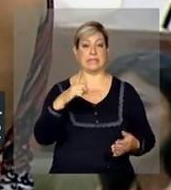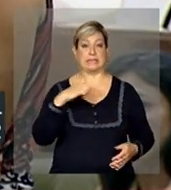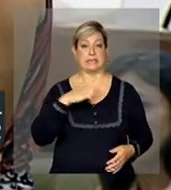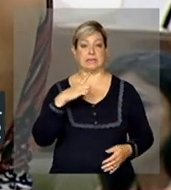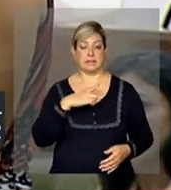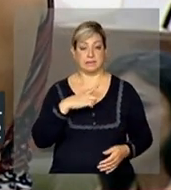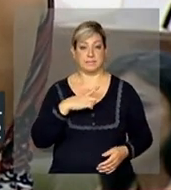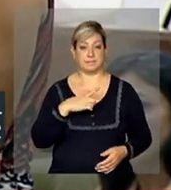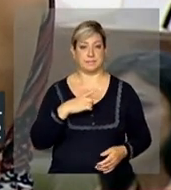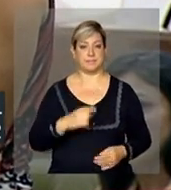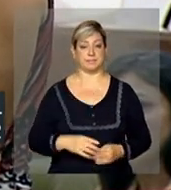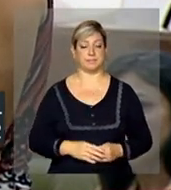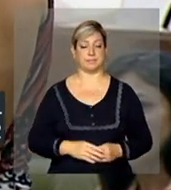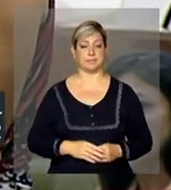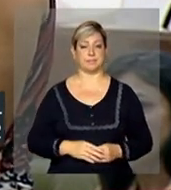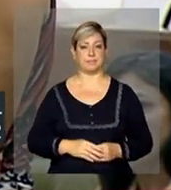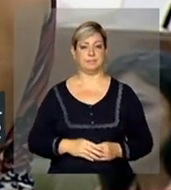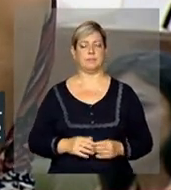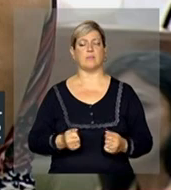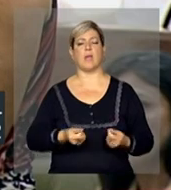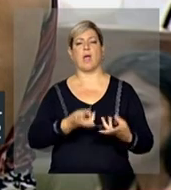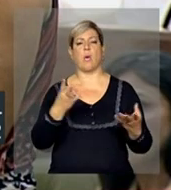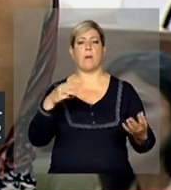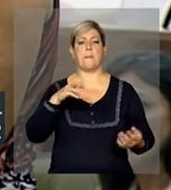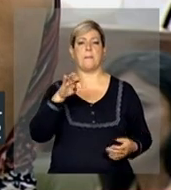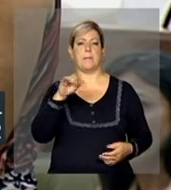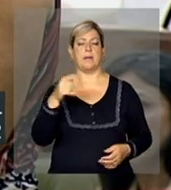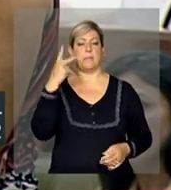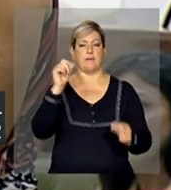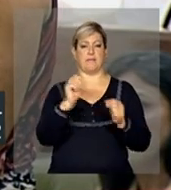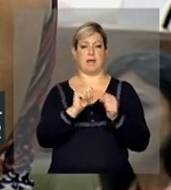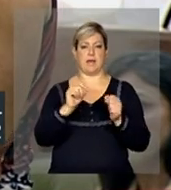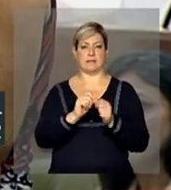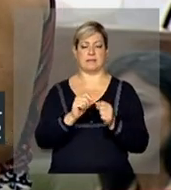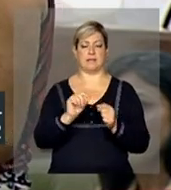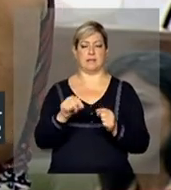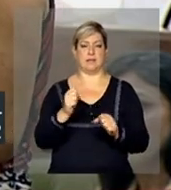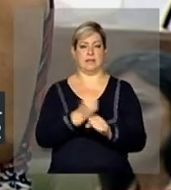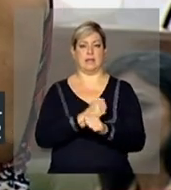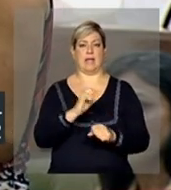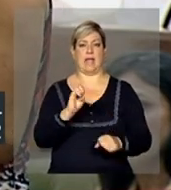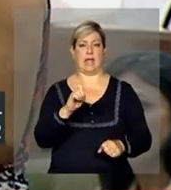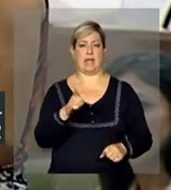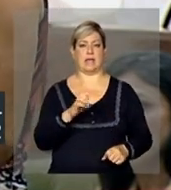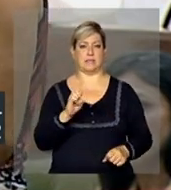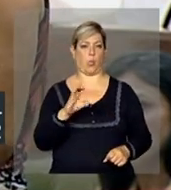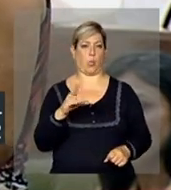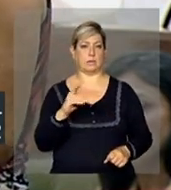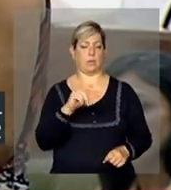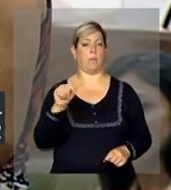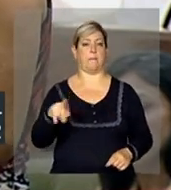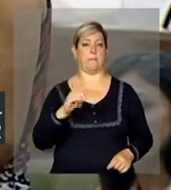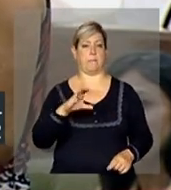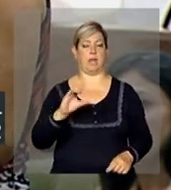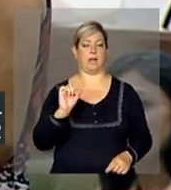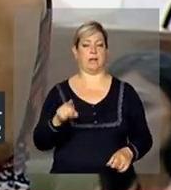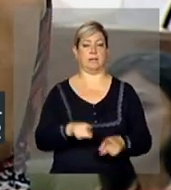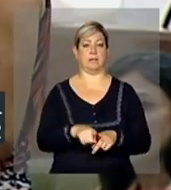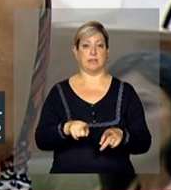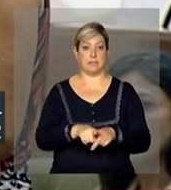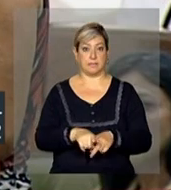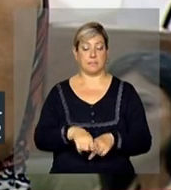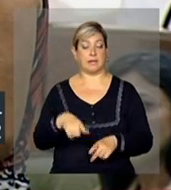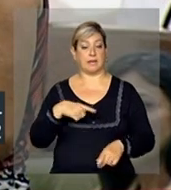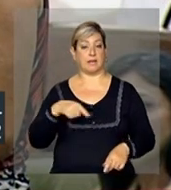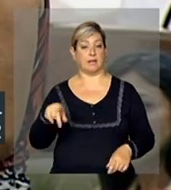alguma meta para a execução do PAC esse ano, porque teve essa exposição sobre o uso do RDC, que,